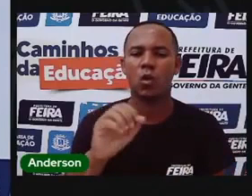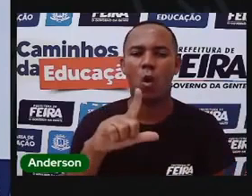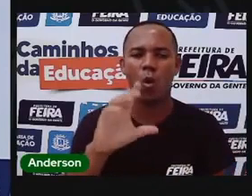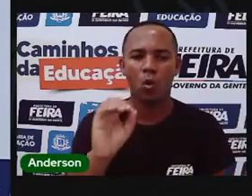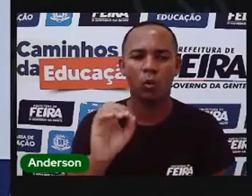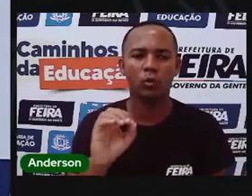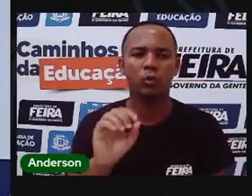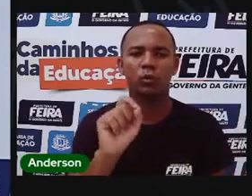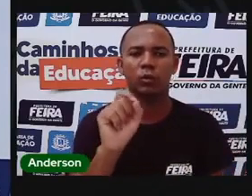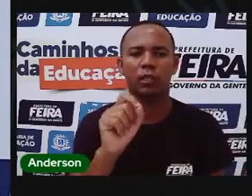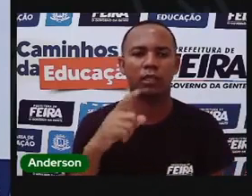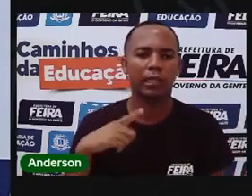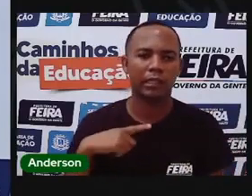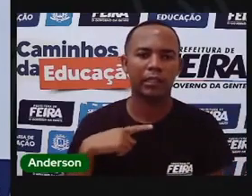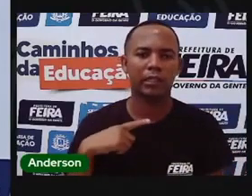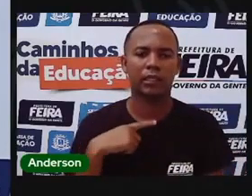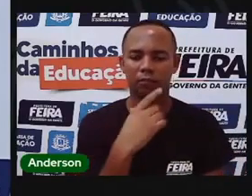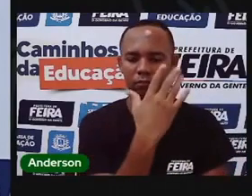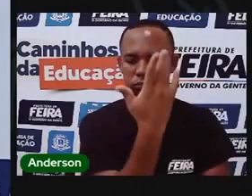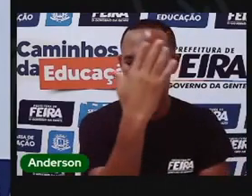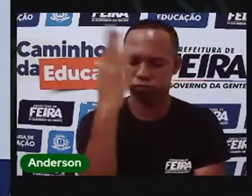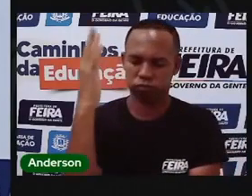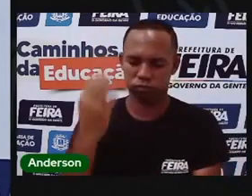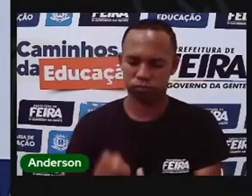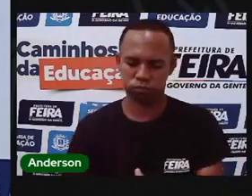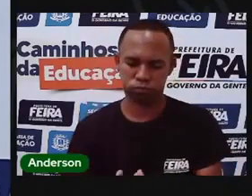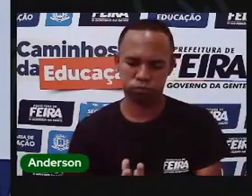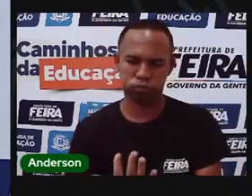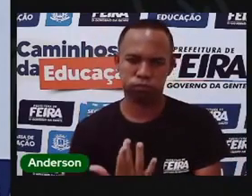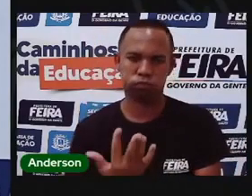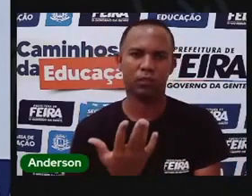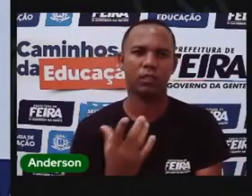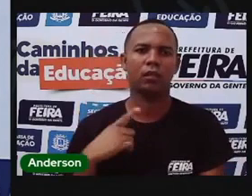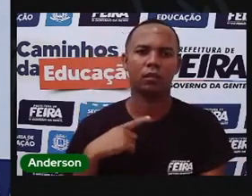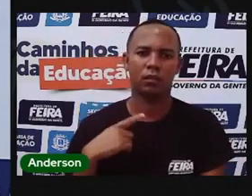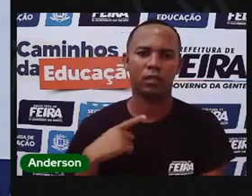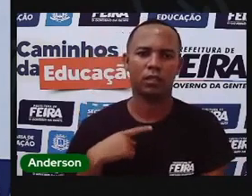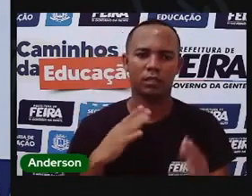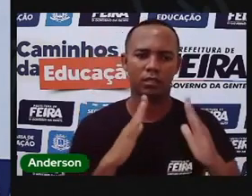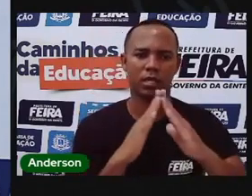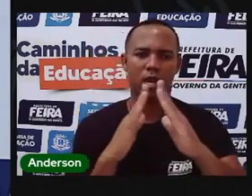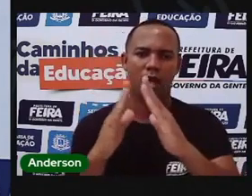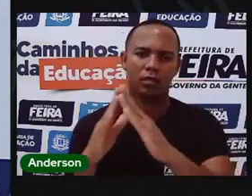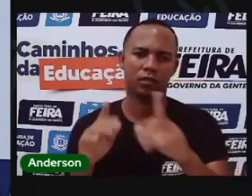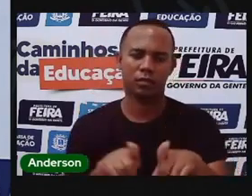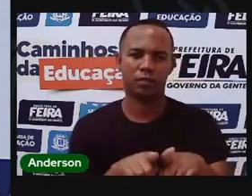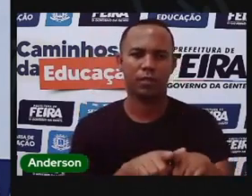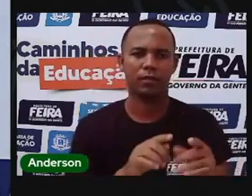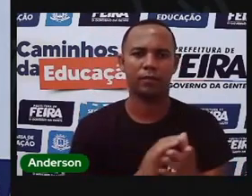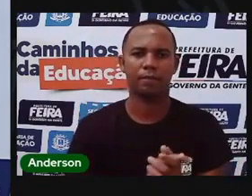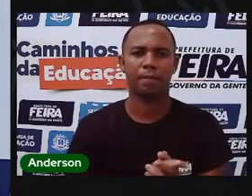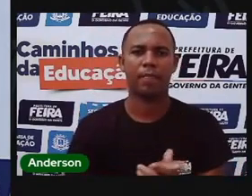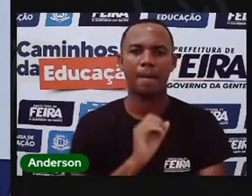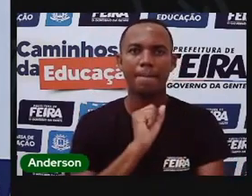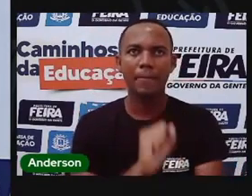que essas plantas, elas cresçam na natureza, tá? Que elas cresçam em nossas casas. Até porque se a gente parar